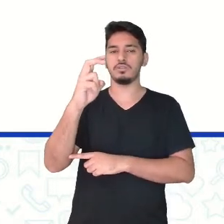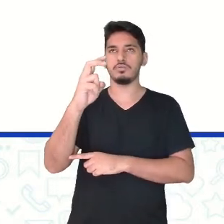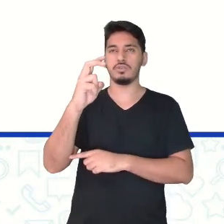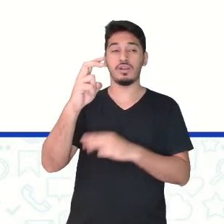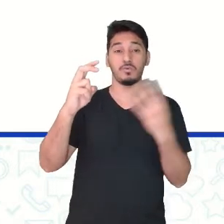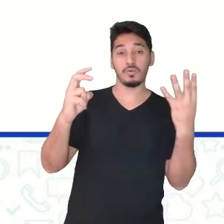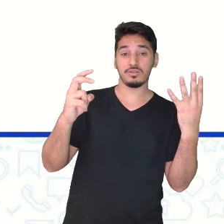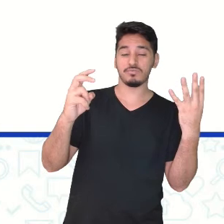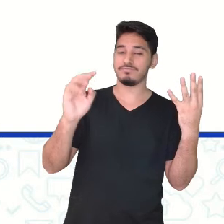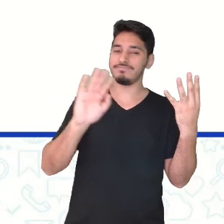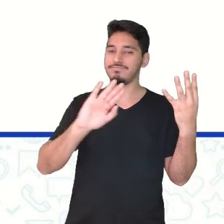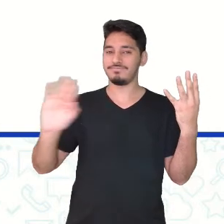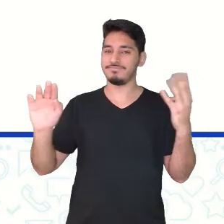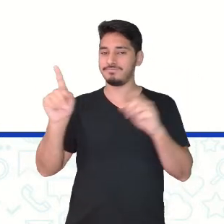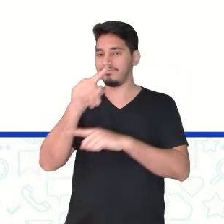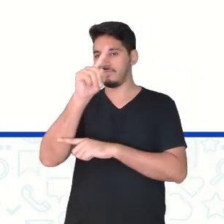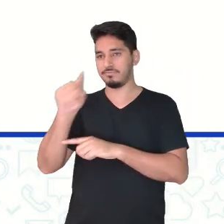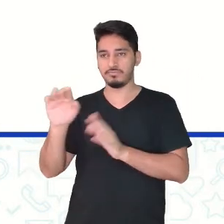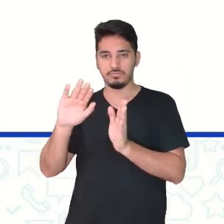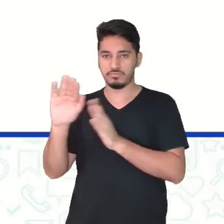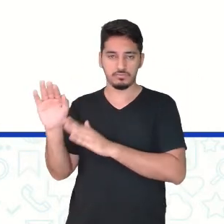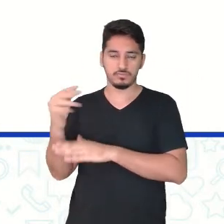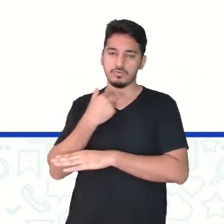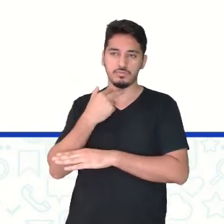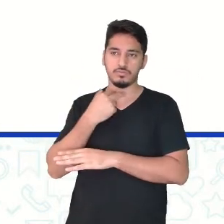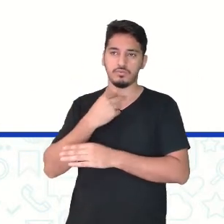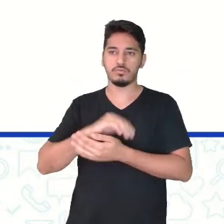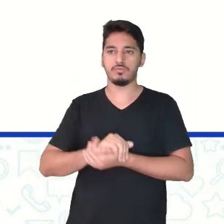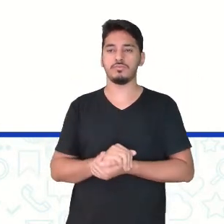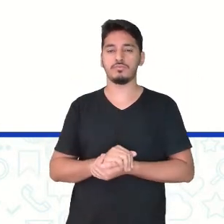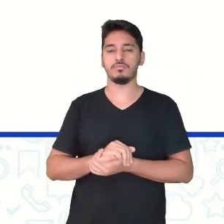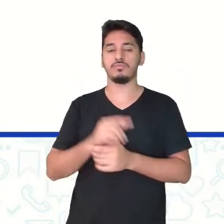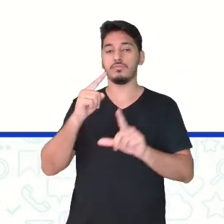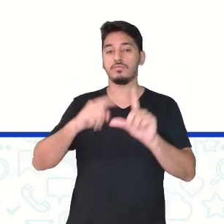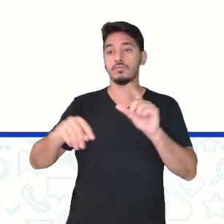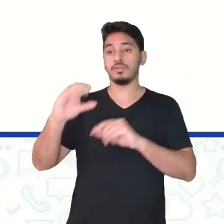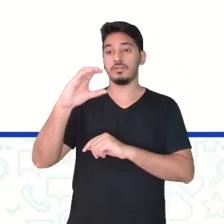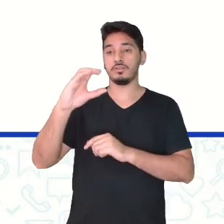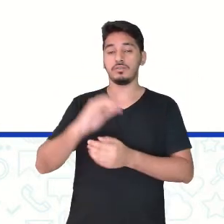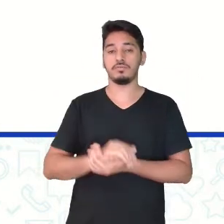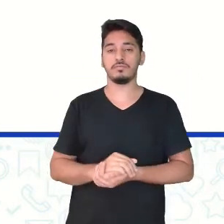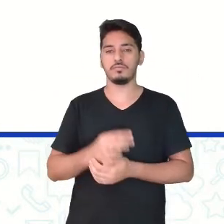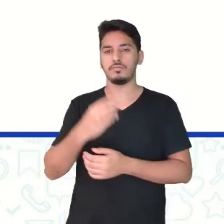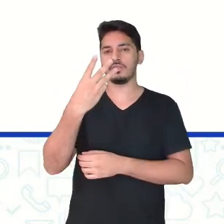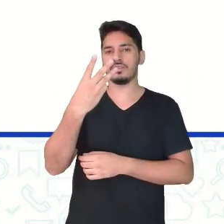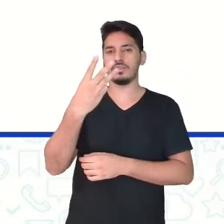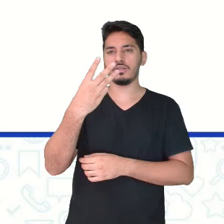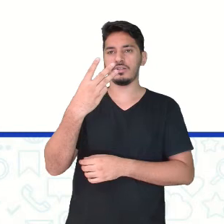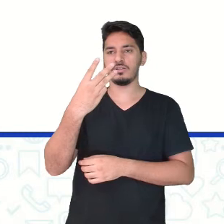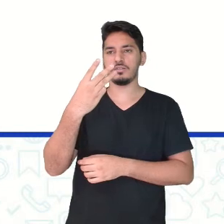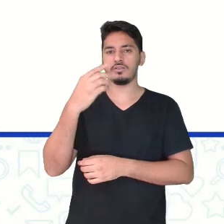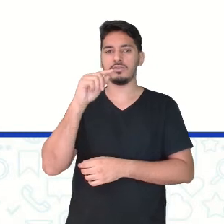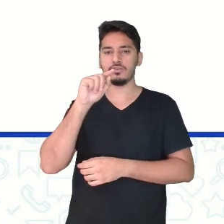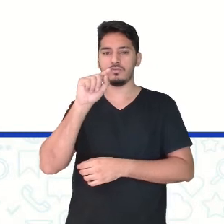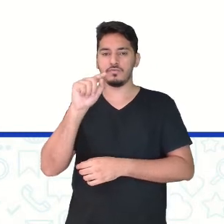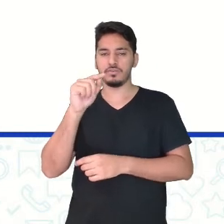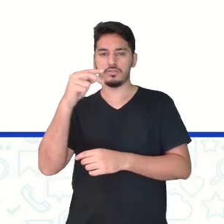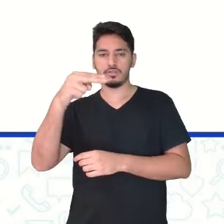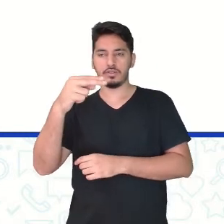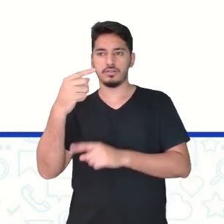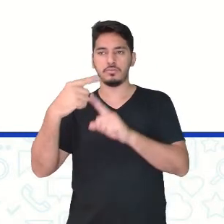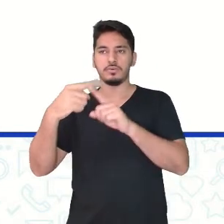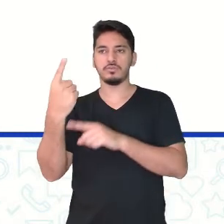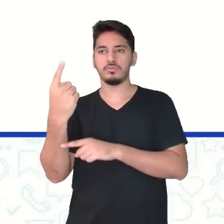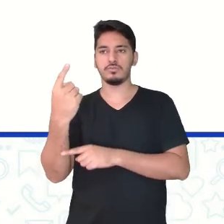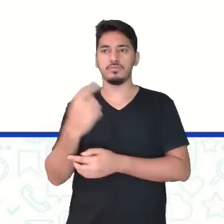4 palitos. Está fora também. Não pode ser. Agora a letra C. 3N mais 1. No lugar de